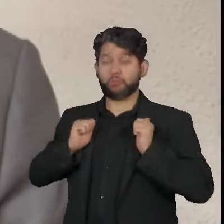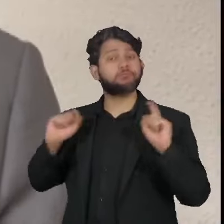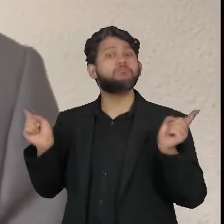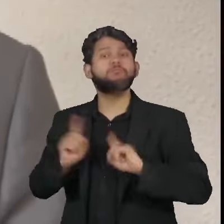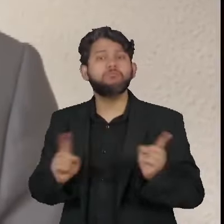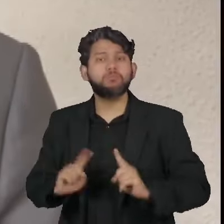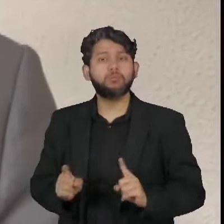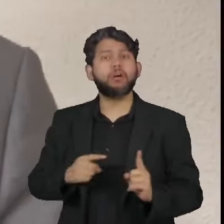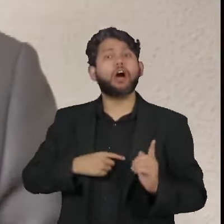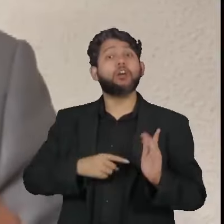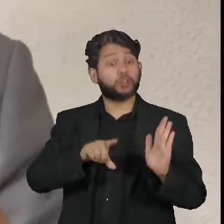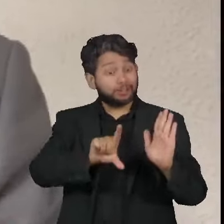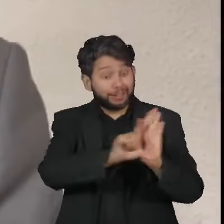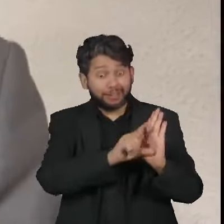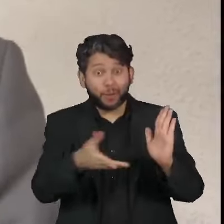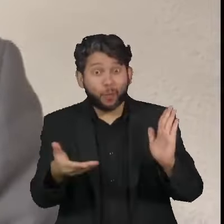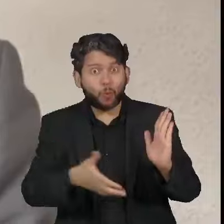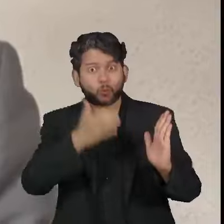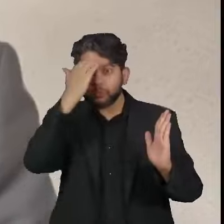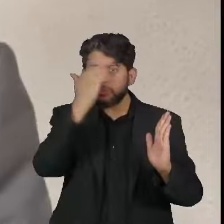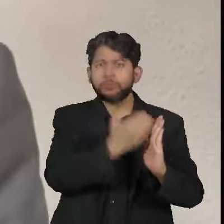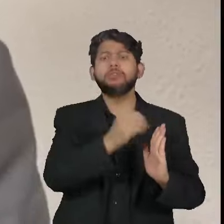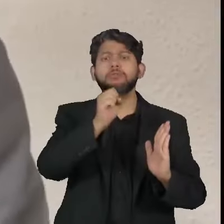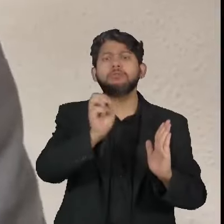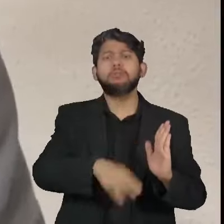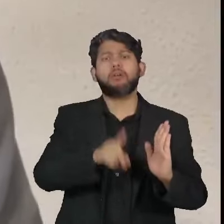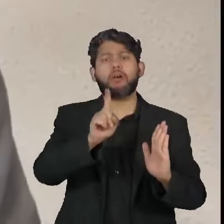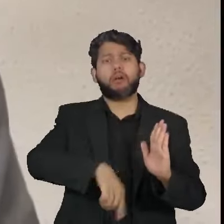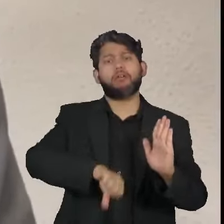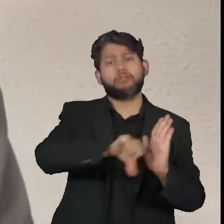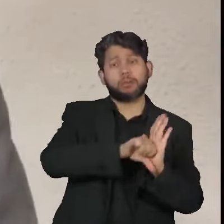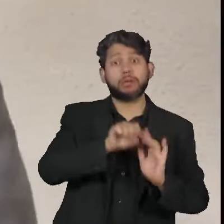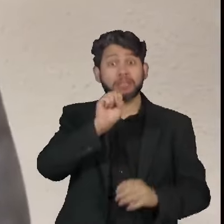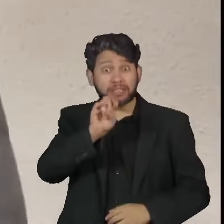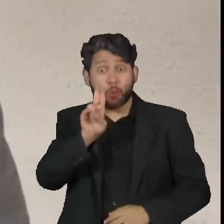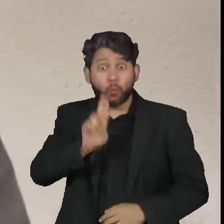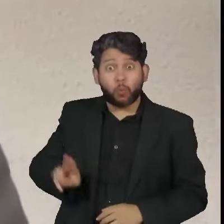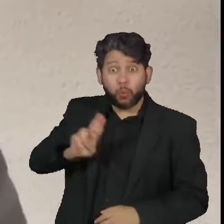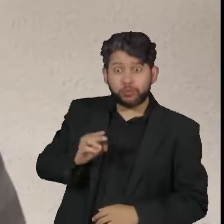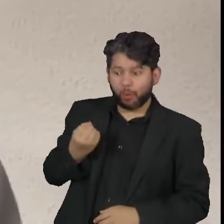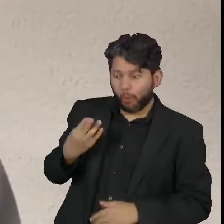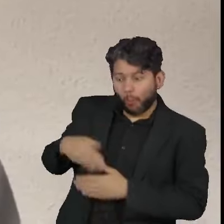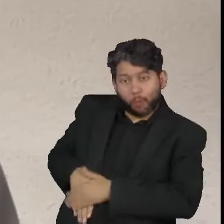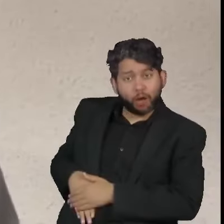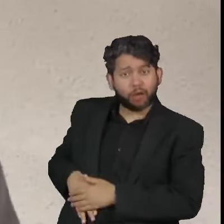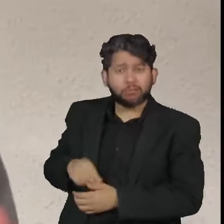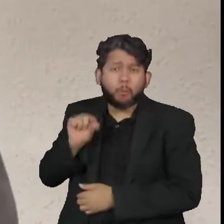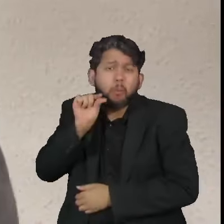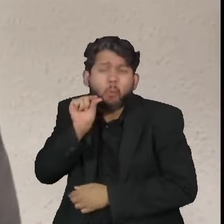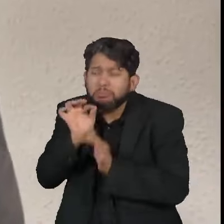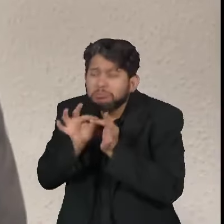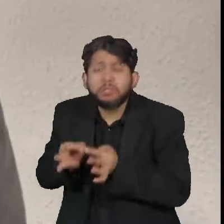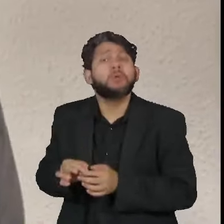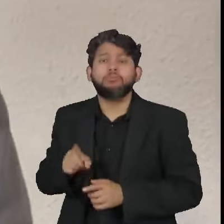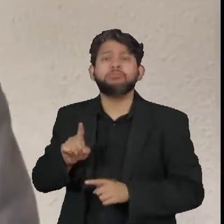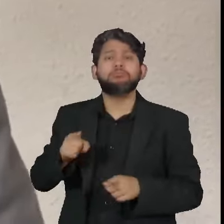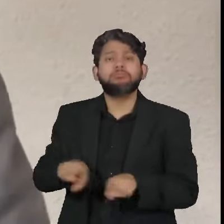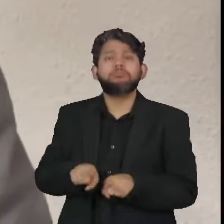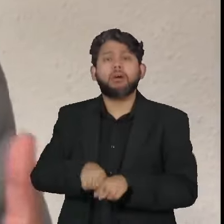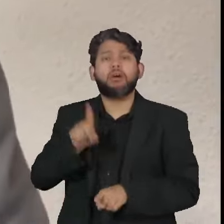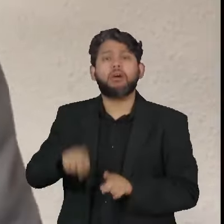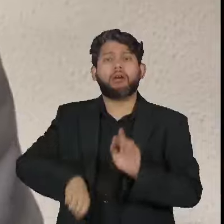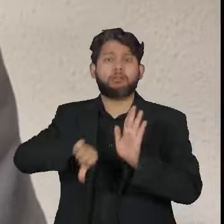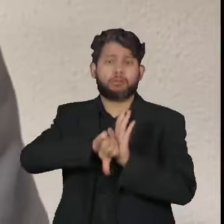a legislação atual que criminaliza a posse e o porte de drogas, mesmo em pequenas quantidades, porque a sociedade brasileira não